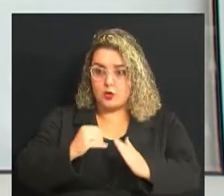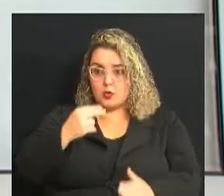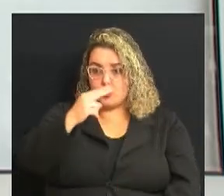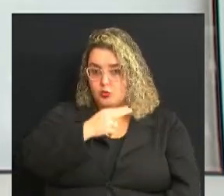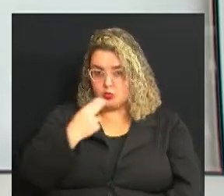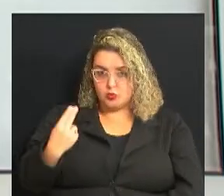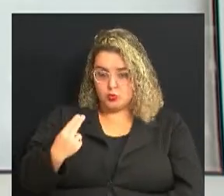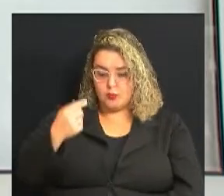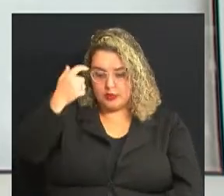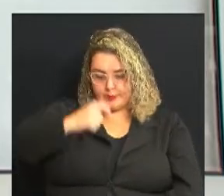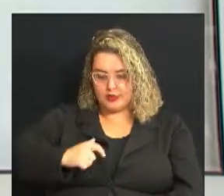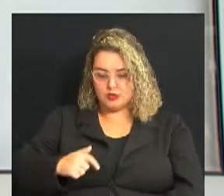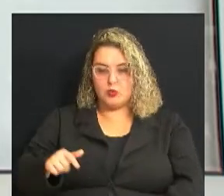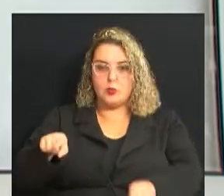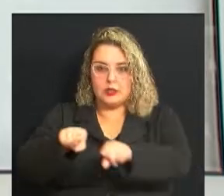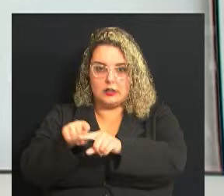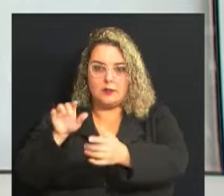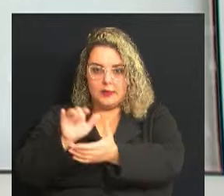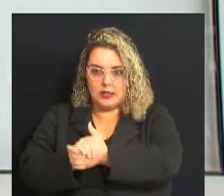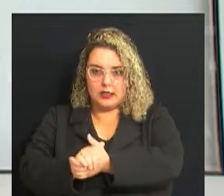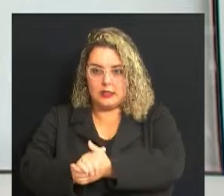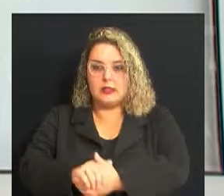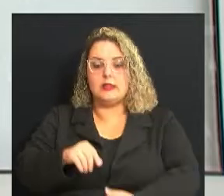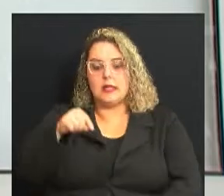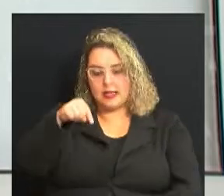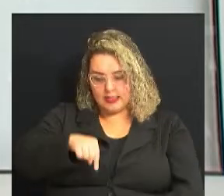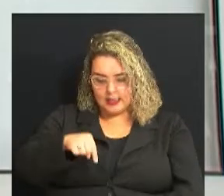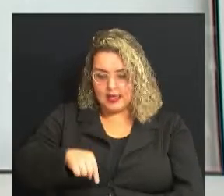conceder. Segundo,